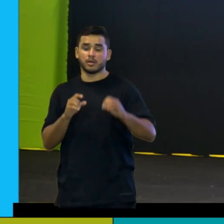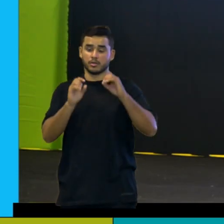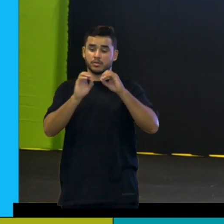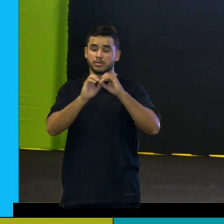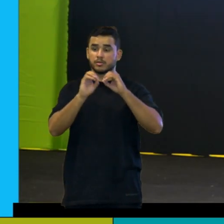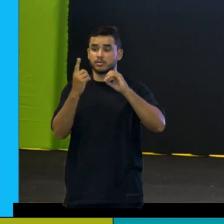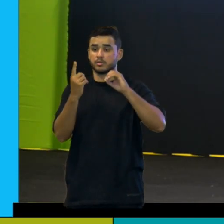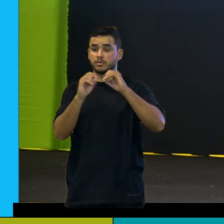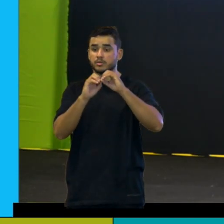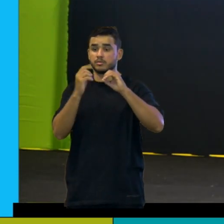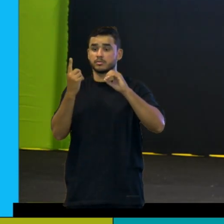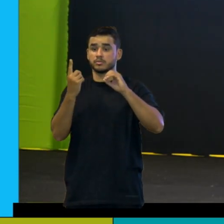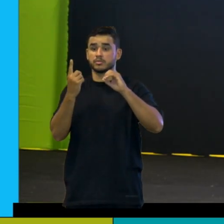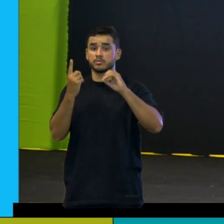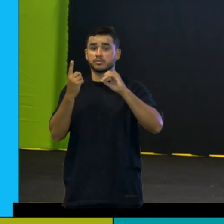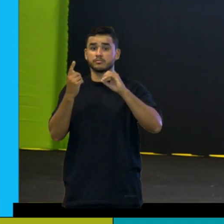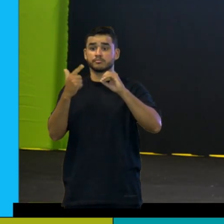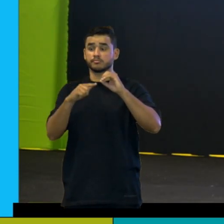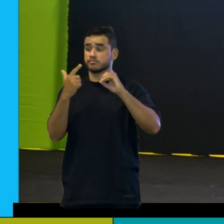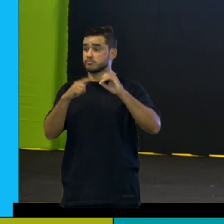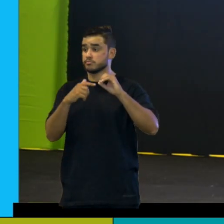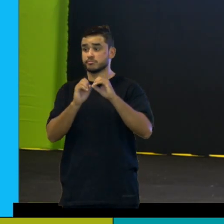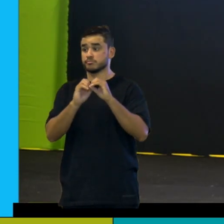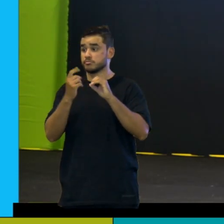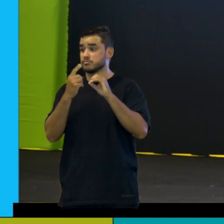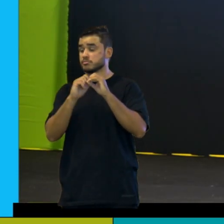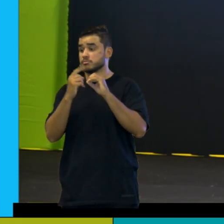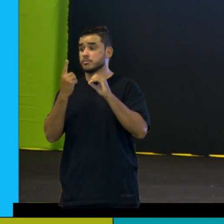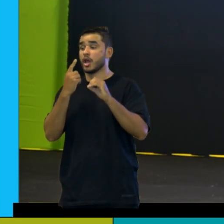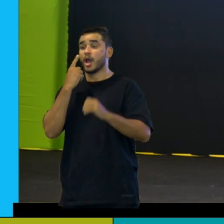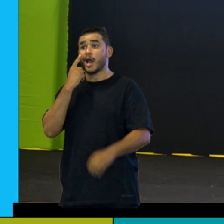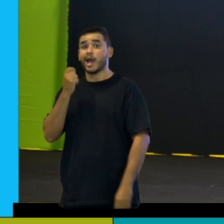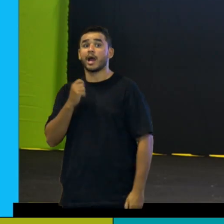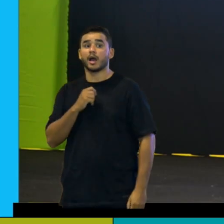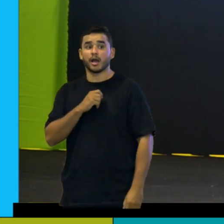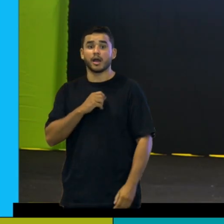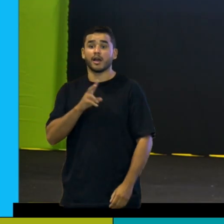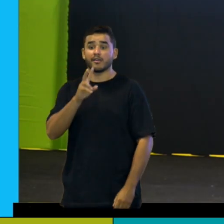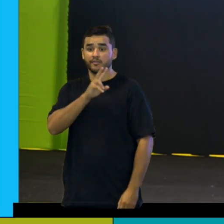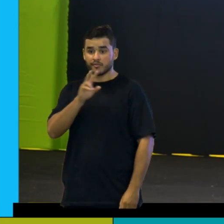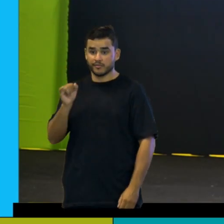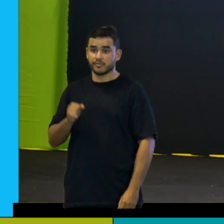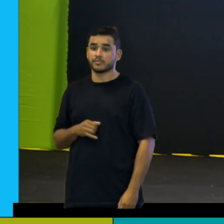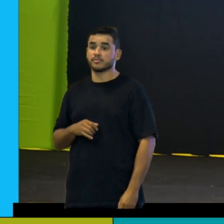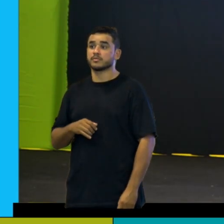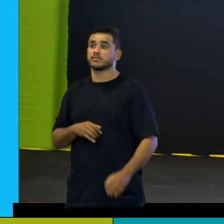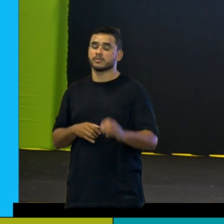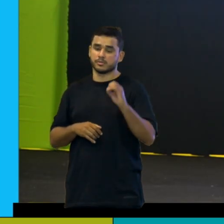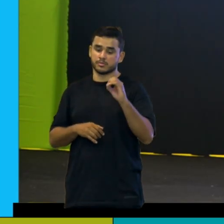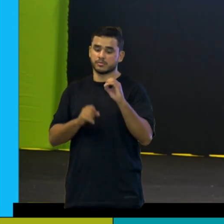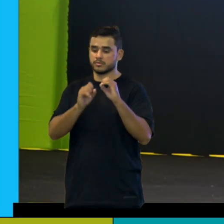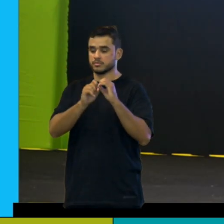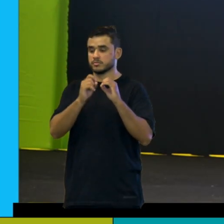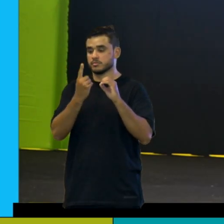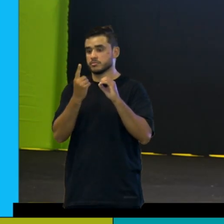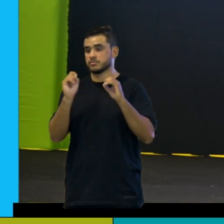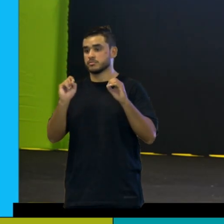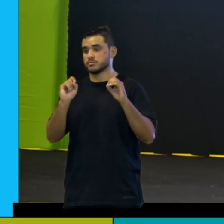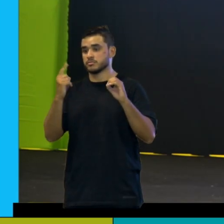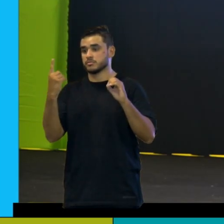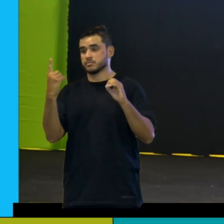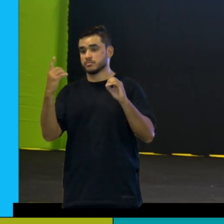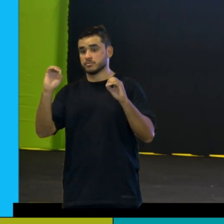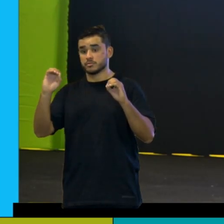ao 2? Aí não tem mais outro algarismo. Então, eu tenho que começar a botar 2 algarismos, ó. 1 e 0. 1